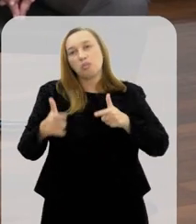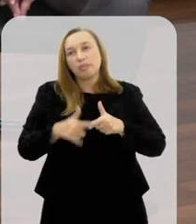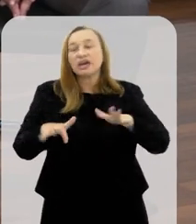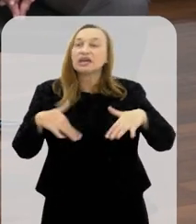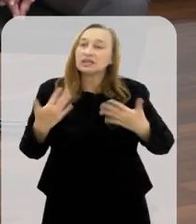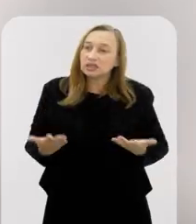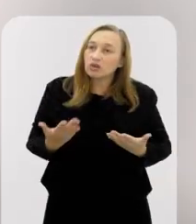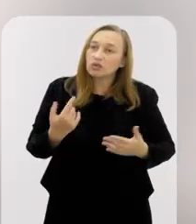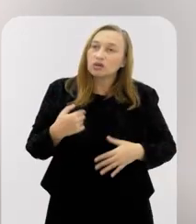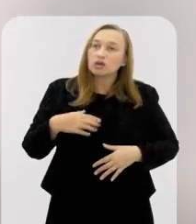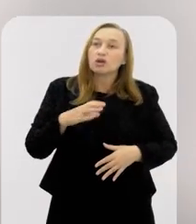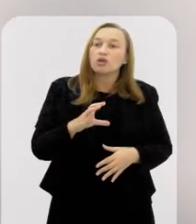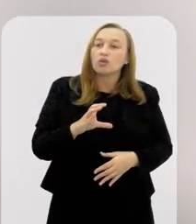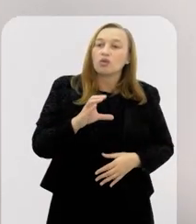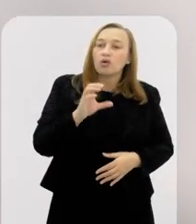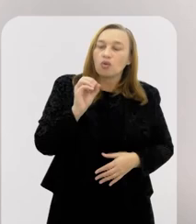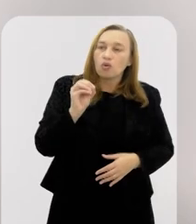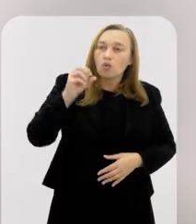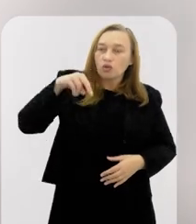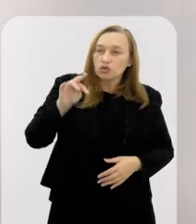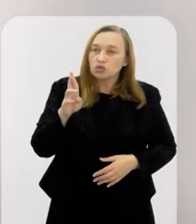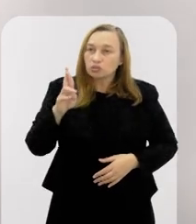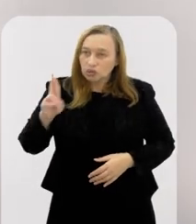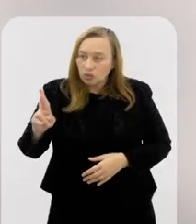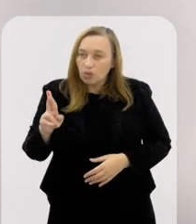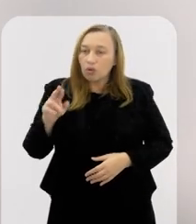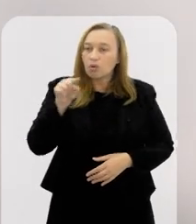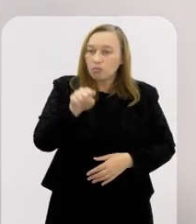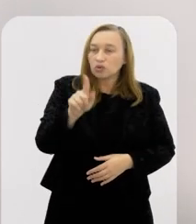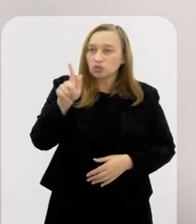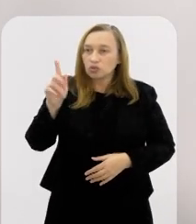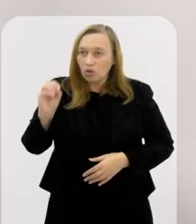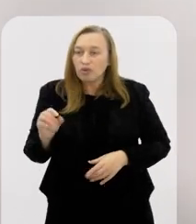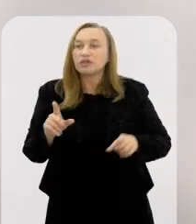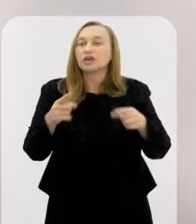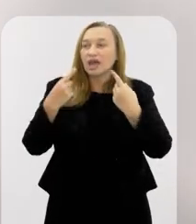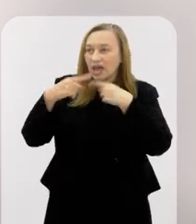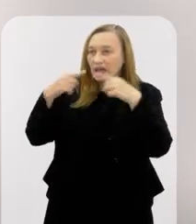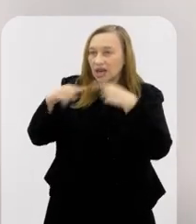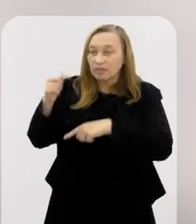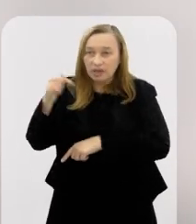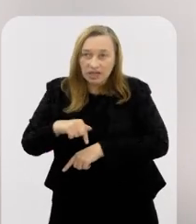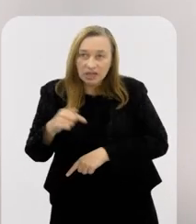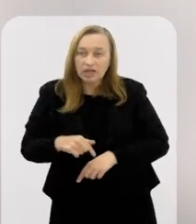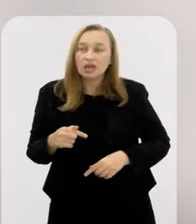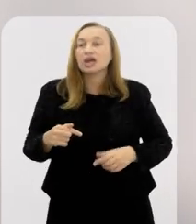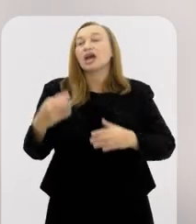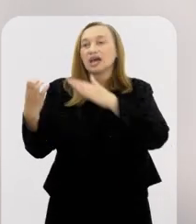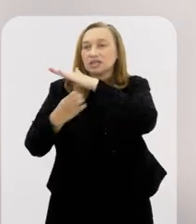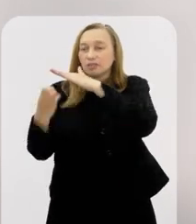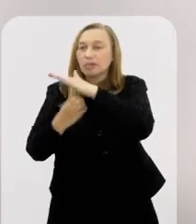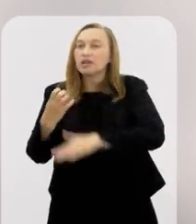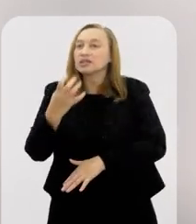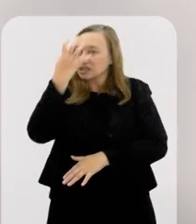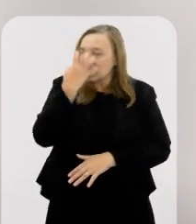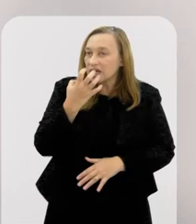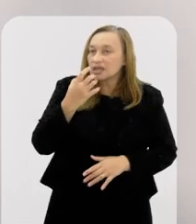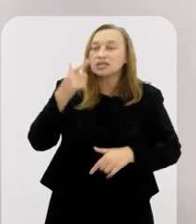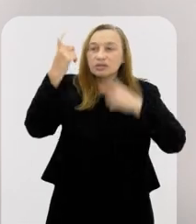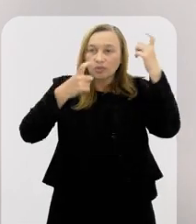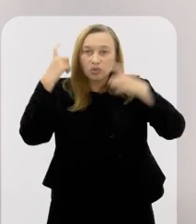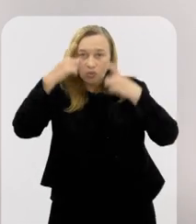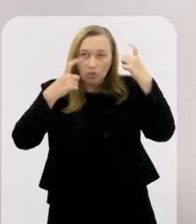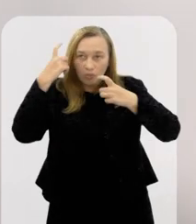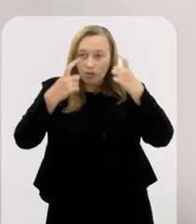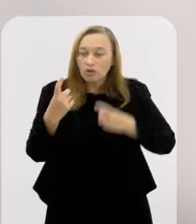problema então eu me Vale do consumidor.gov o Reclame Aqui também é um site muito importante e que por incrível que pareça as empresas sérias elas se preocupam